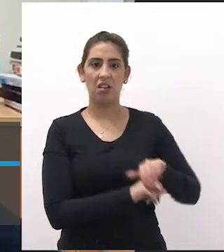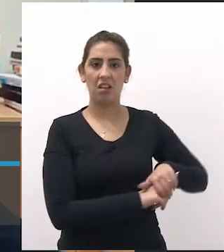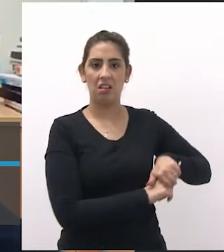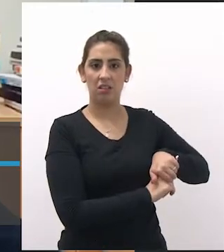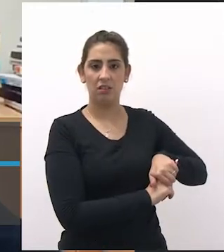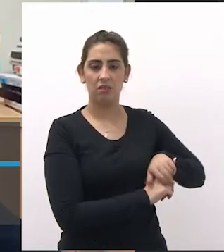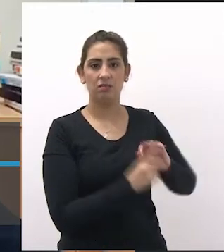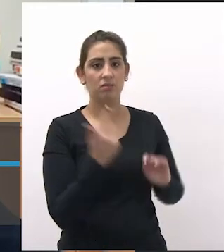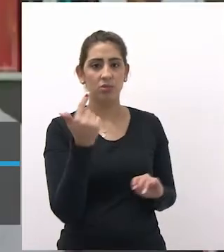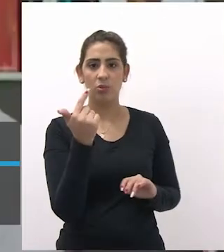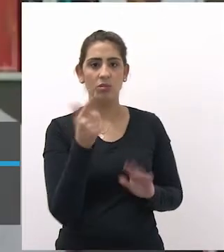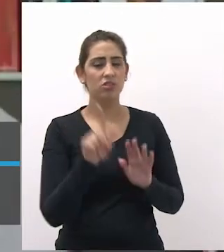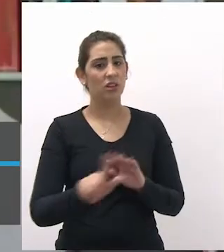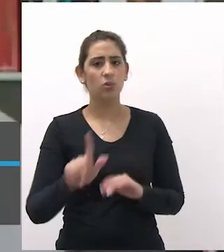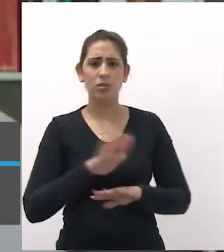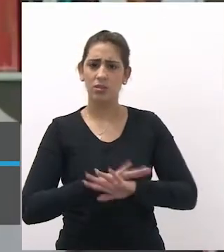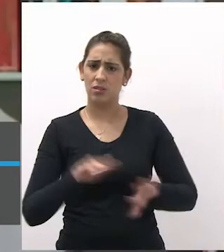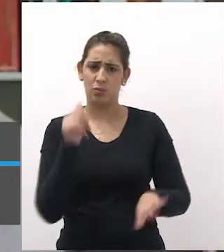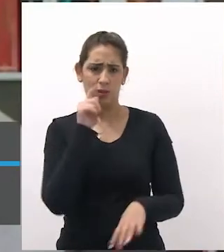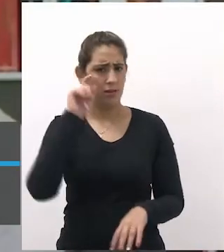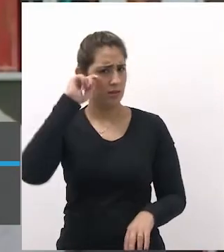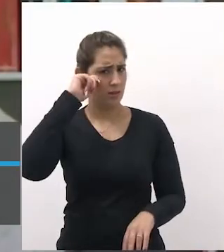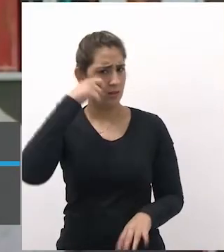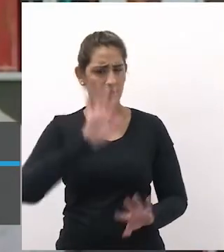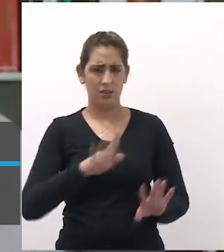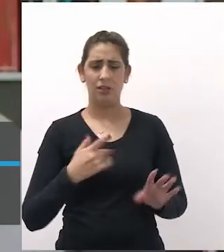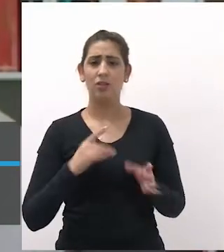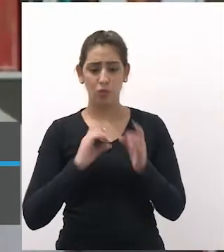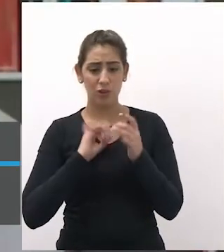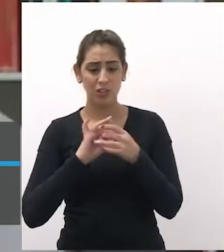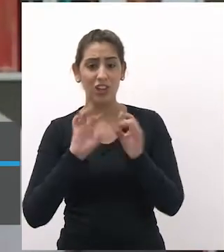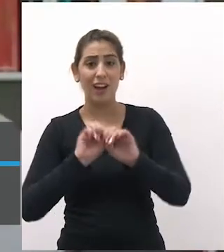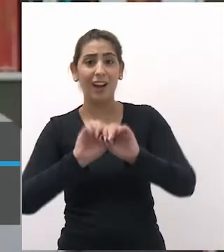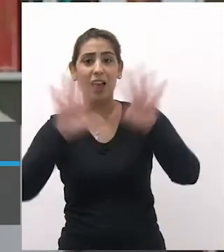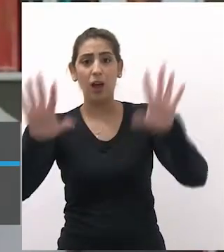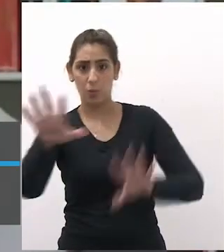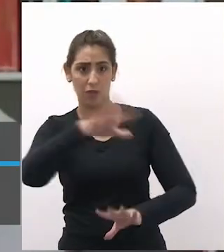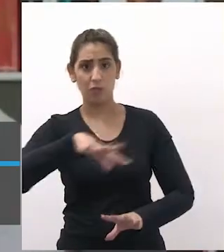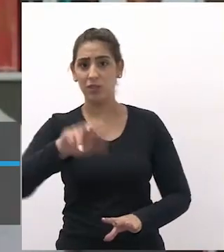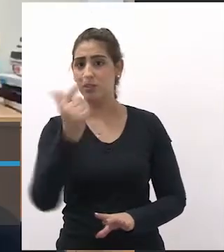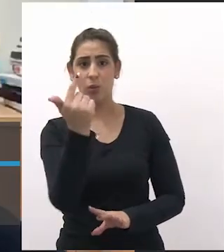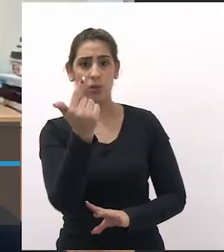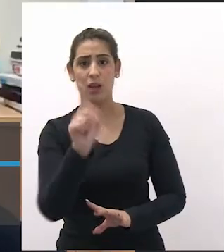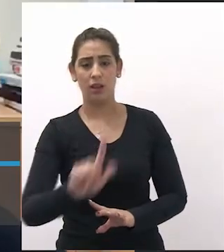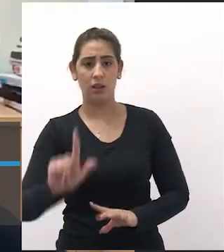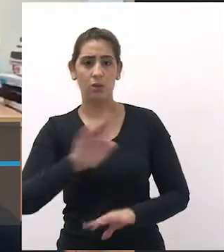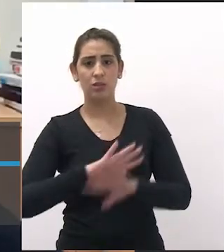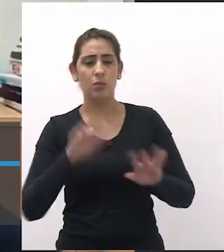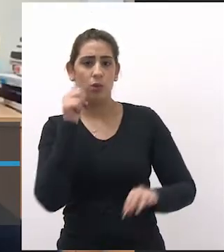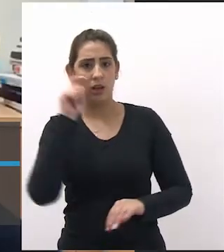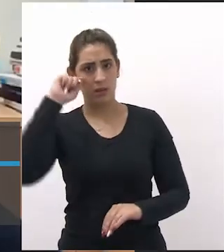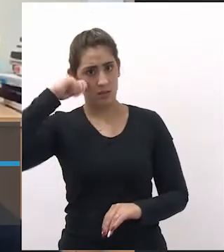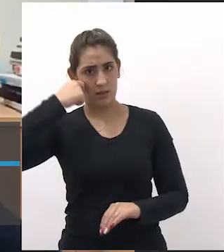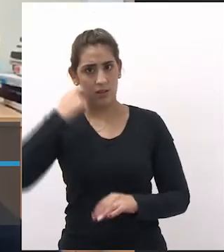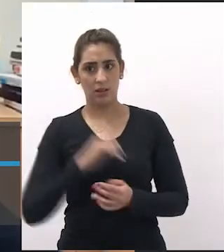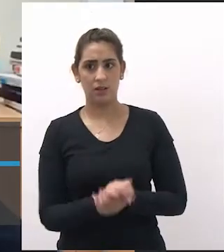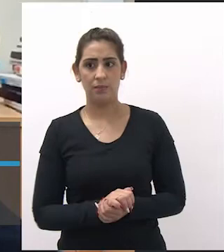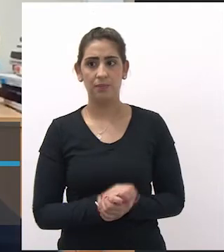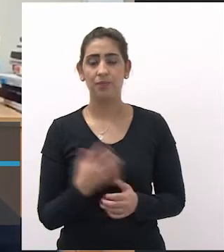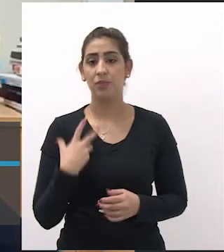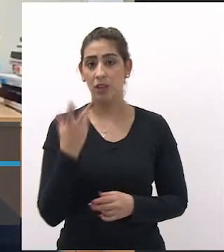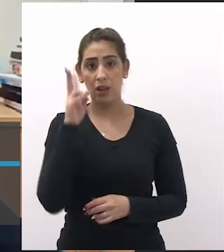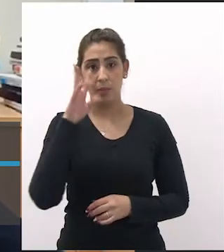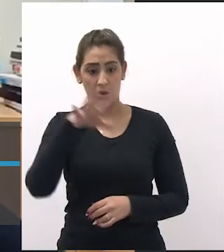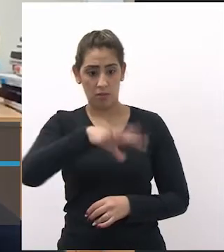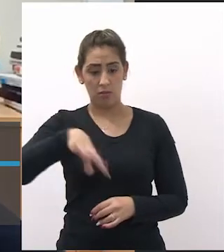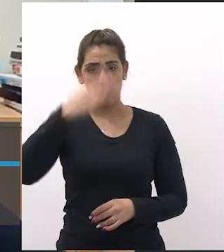negras. Não, né? não. Vamos deixar isso claro. Bom, só queria lembrar ao pessoal que está nos